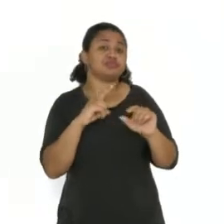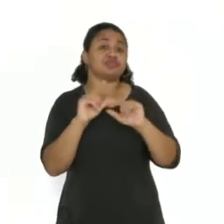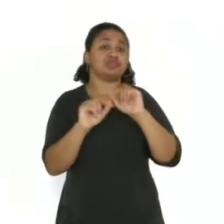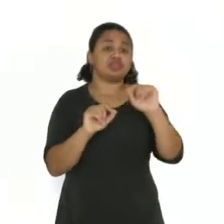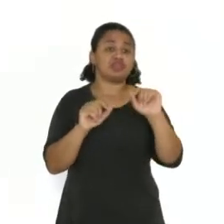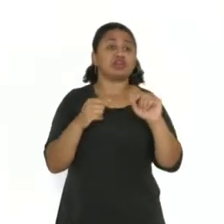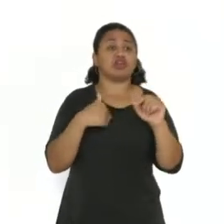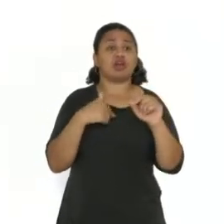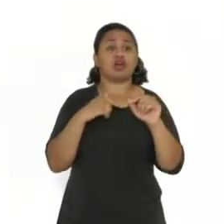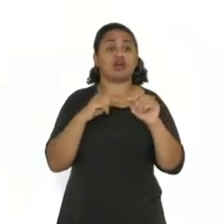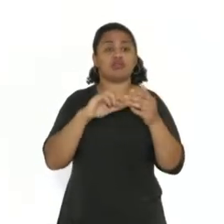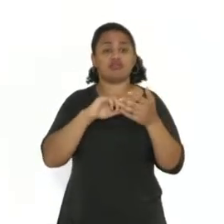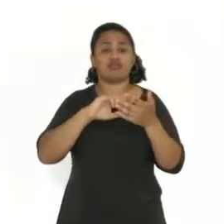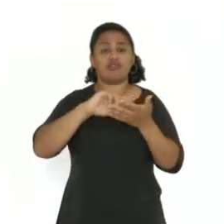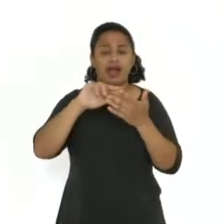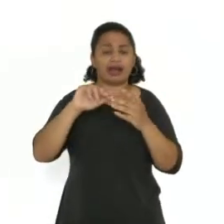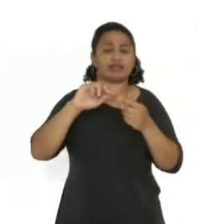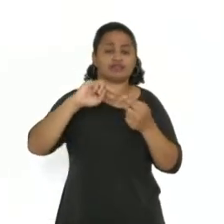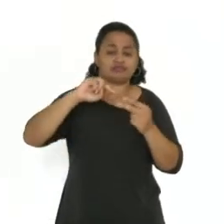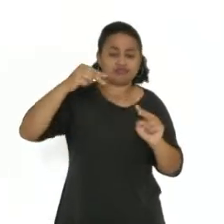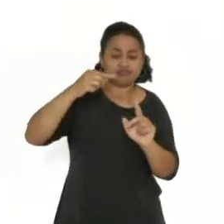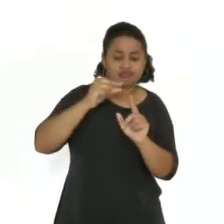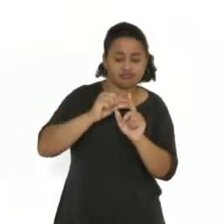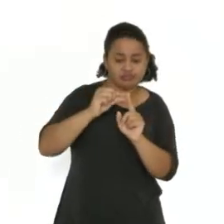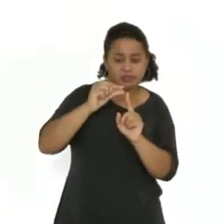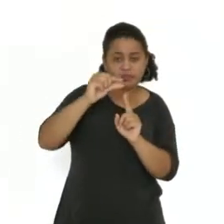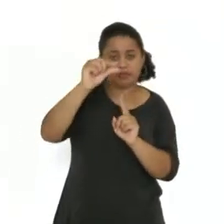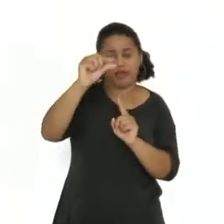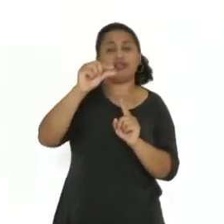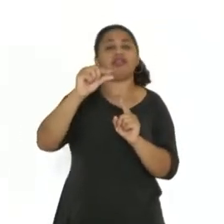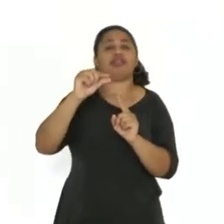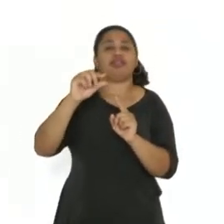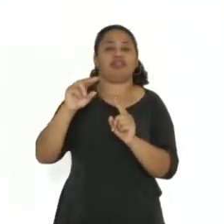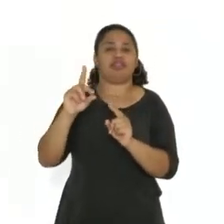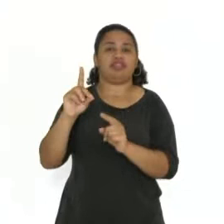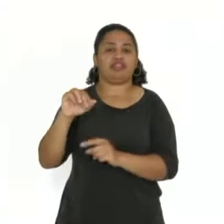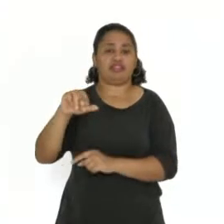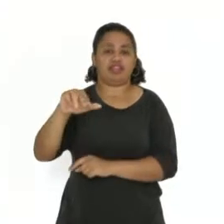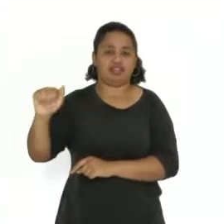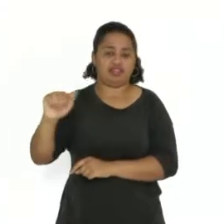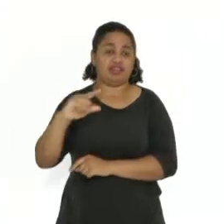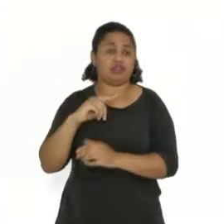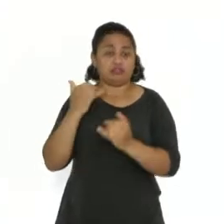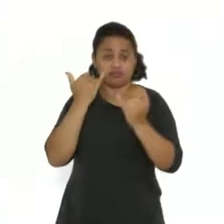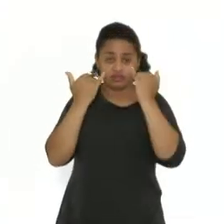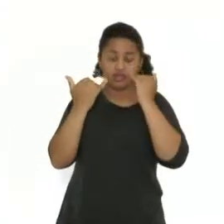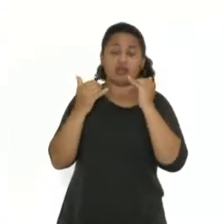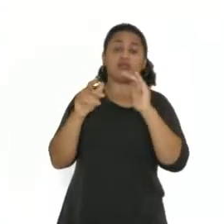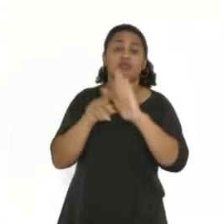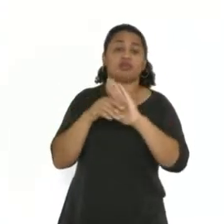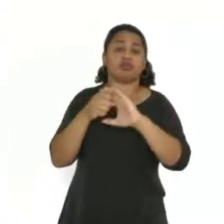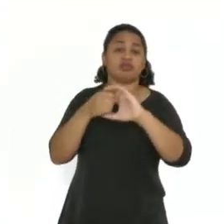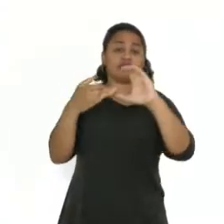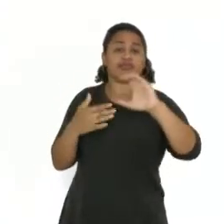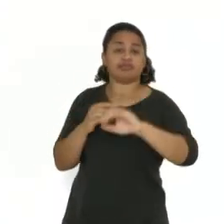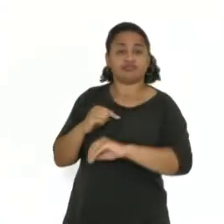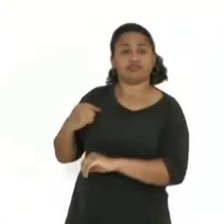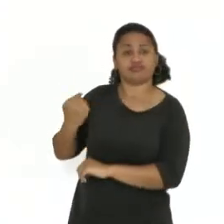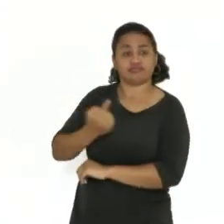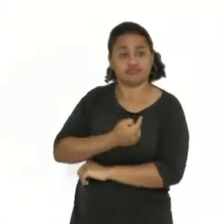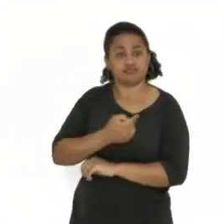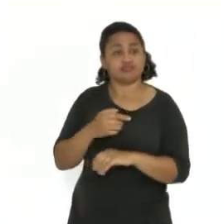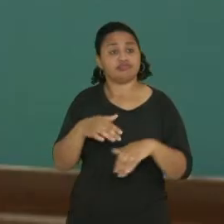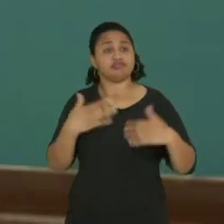um segmento de uma molécula de DNA que contém informações sobre as nossas características. Então, o